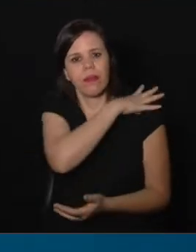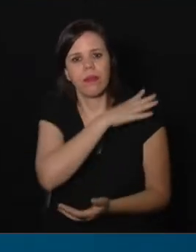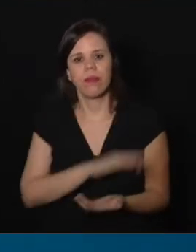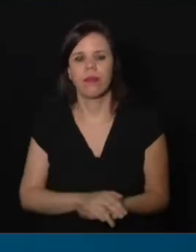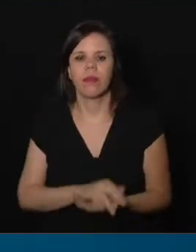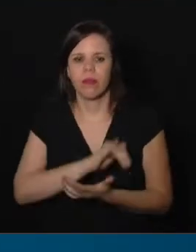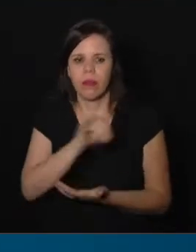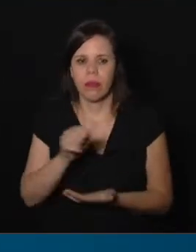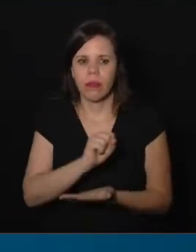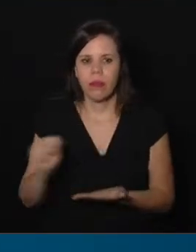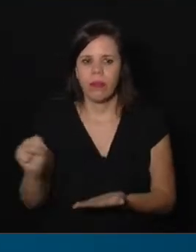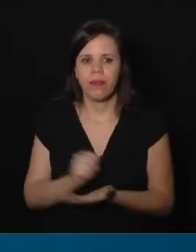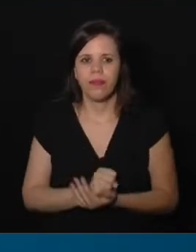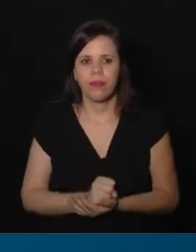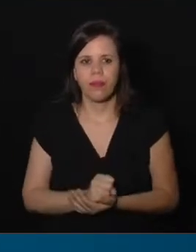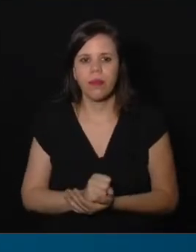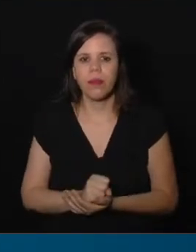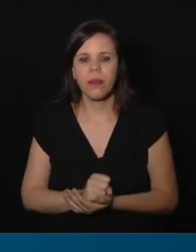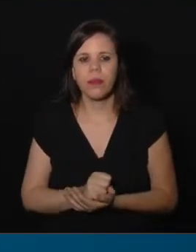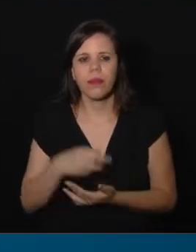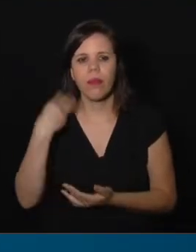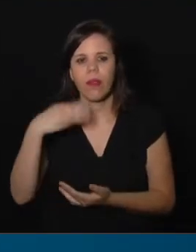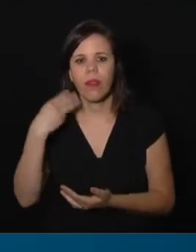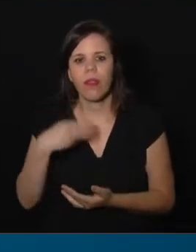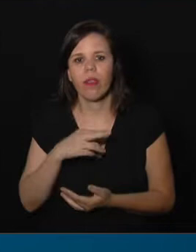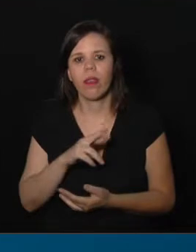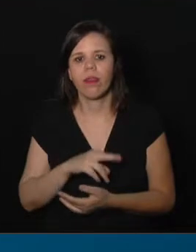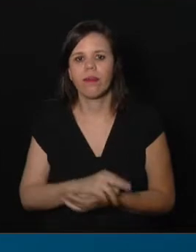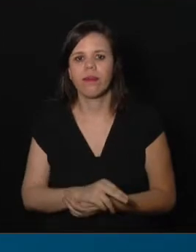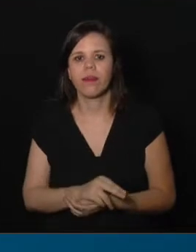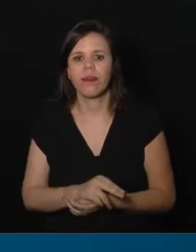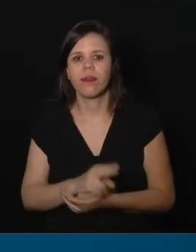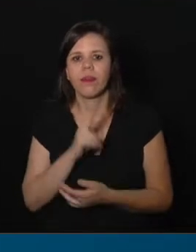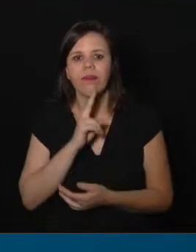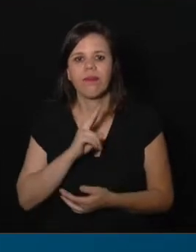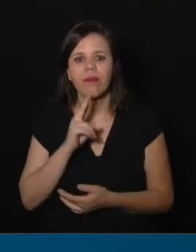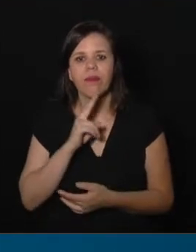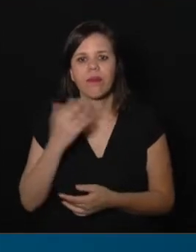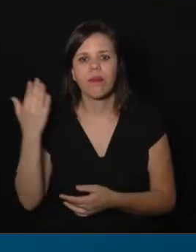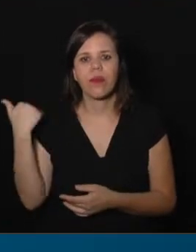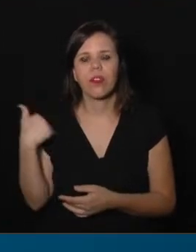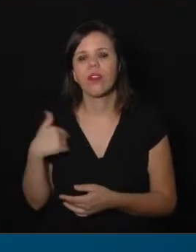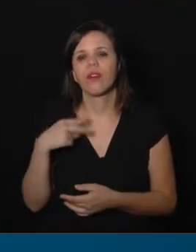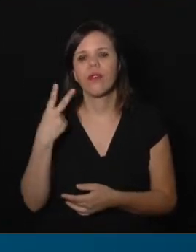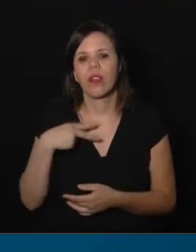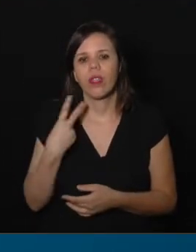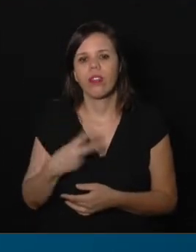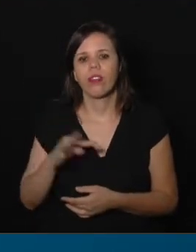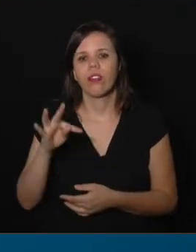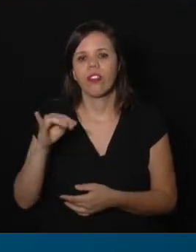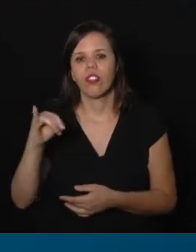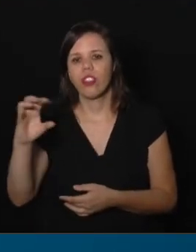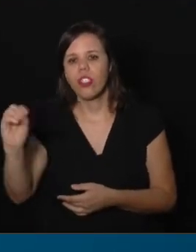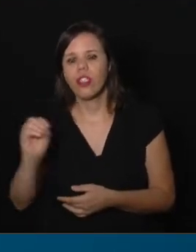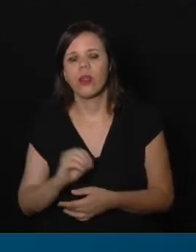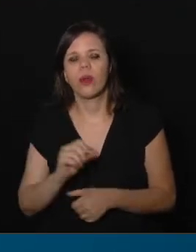Santini, J. Silva, Marcos Bernardelli, Nelson Osseri e do ex-vereador Tico Costa, que revoga